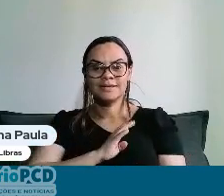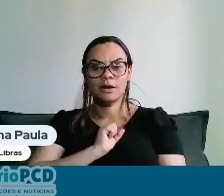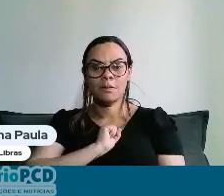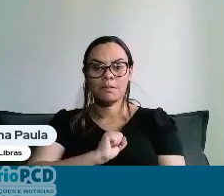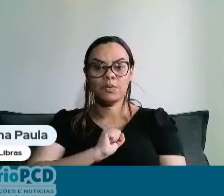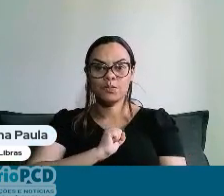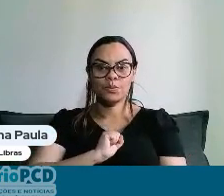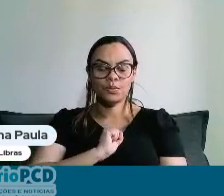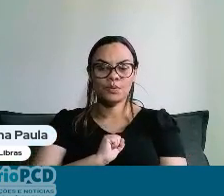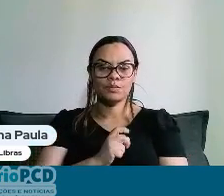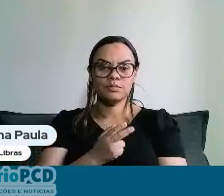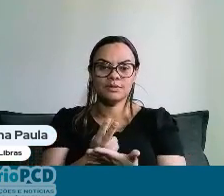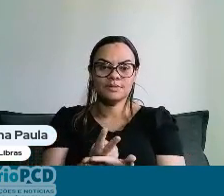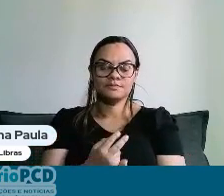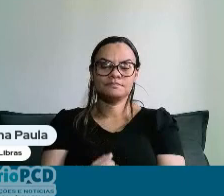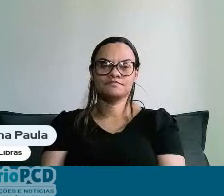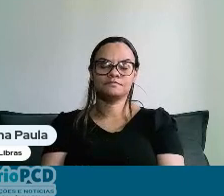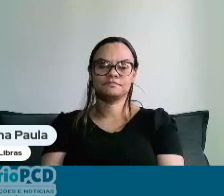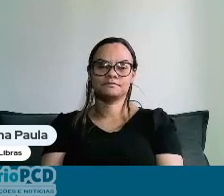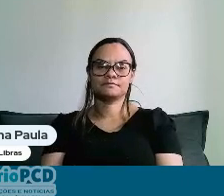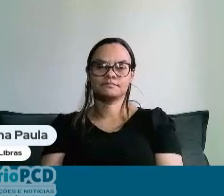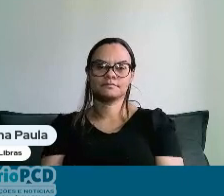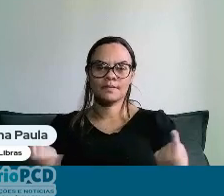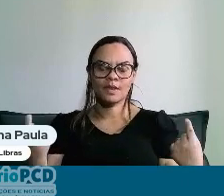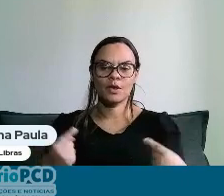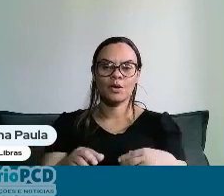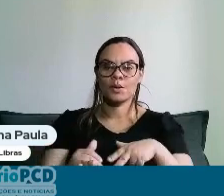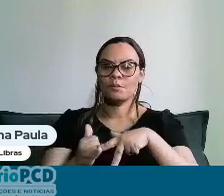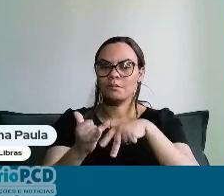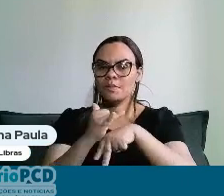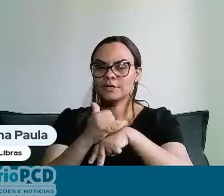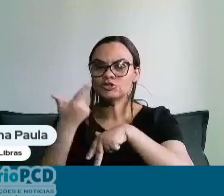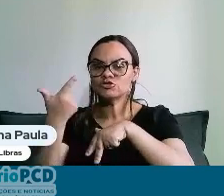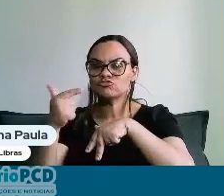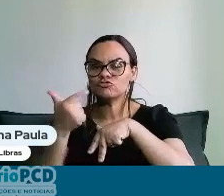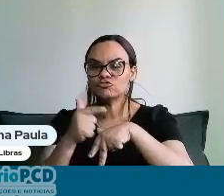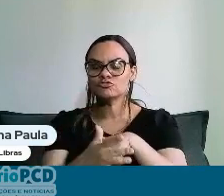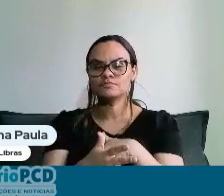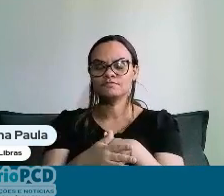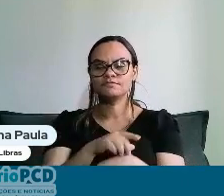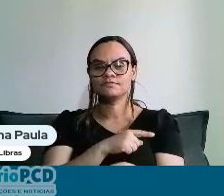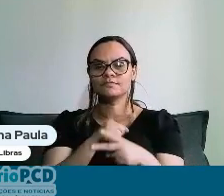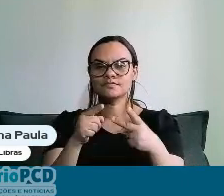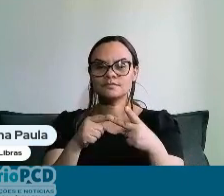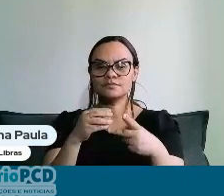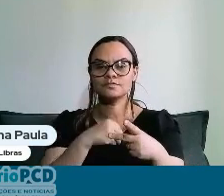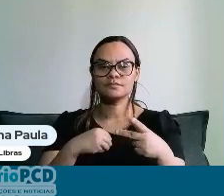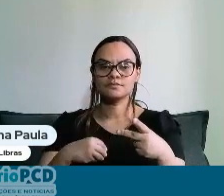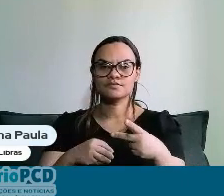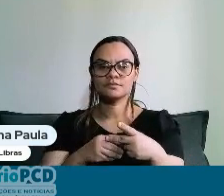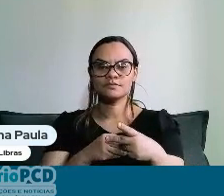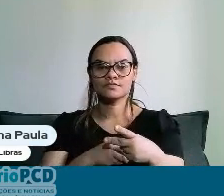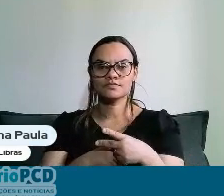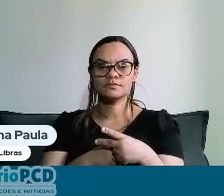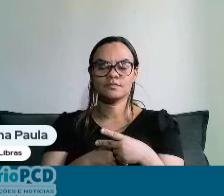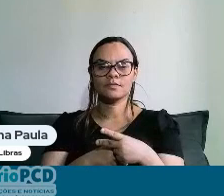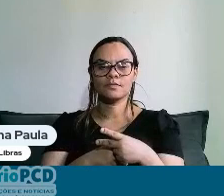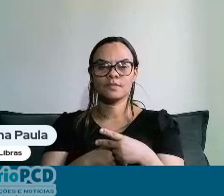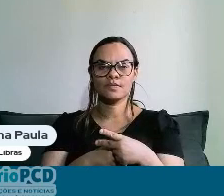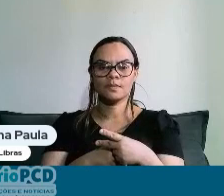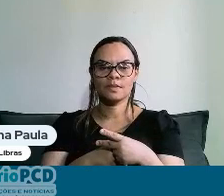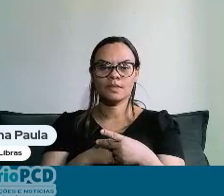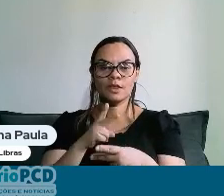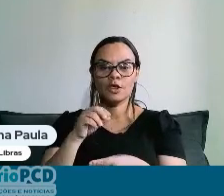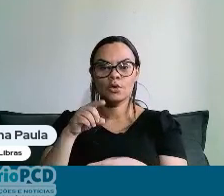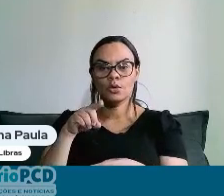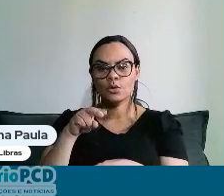um derrame se você tiver problema renal do que no paciente comum. E o segundo exame que é importante é o exame de parcial de urina, porque o exame de parcial de